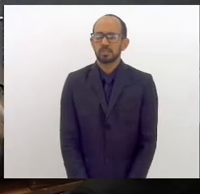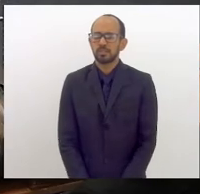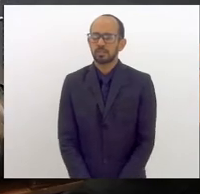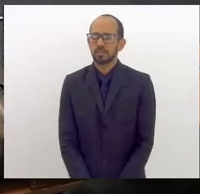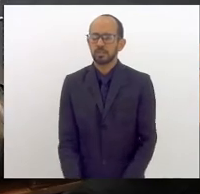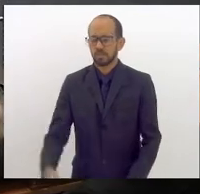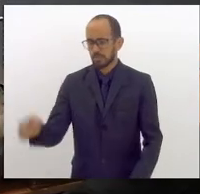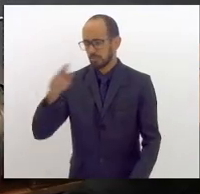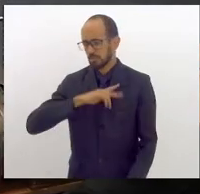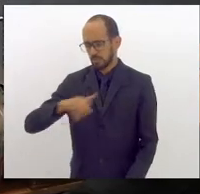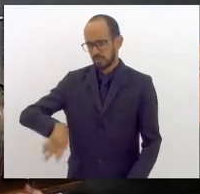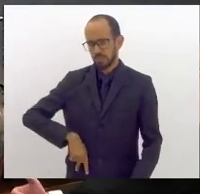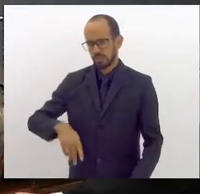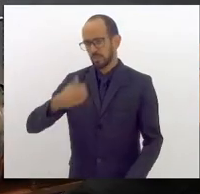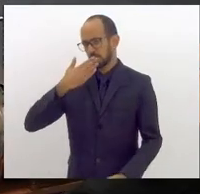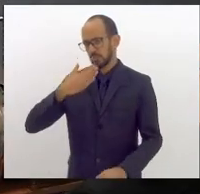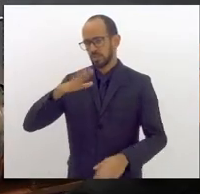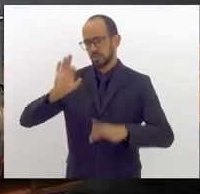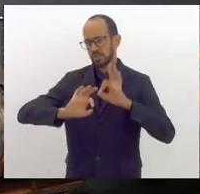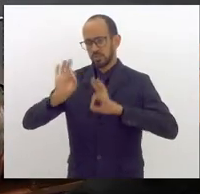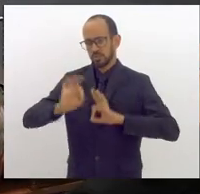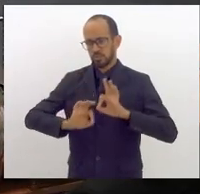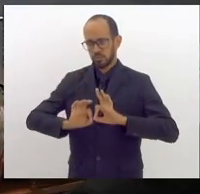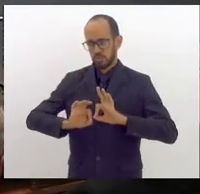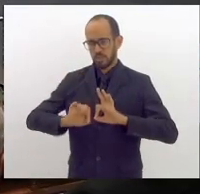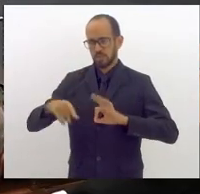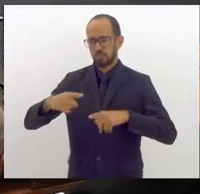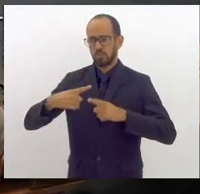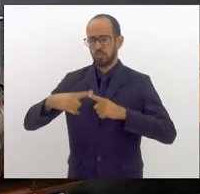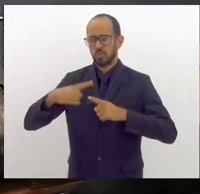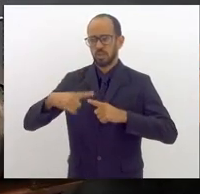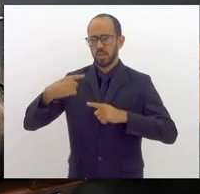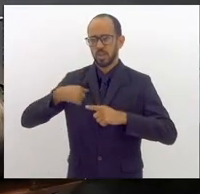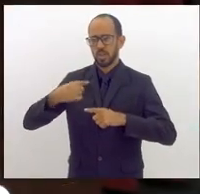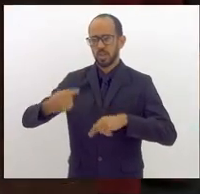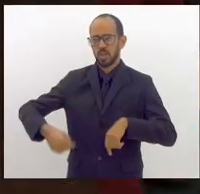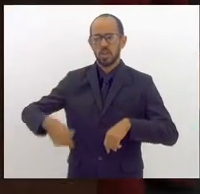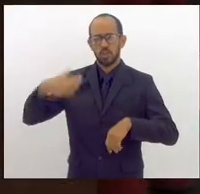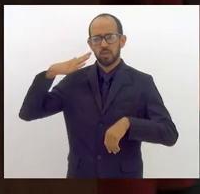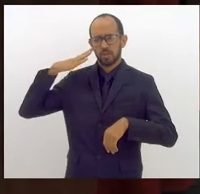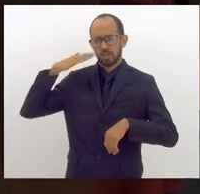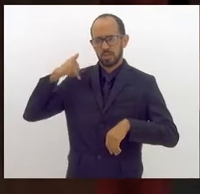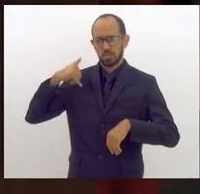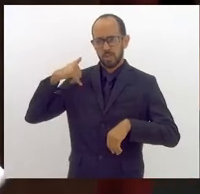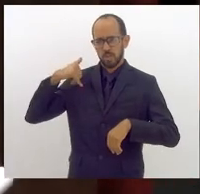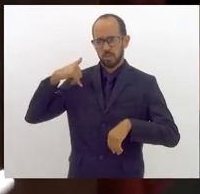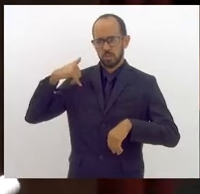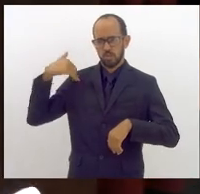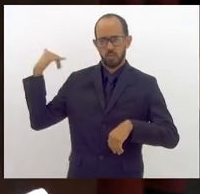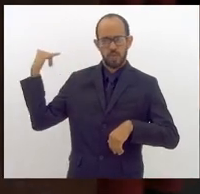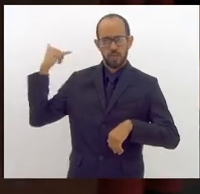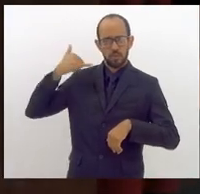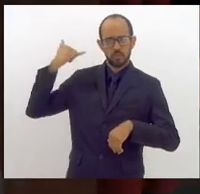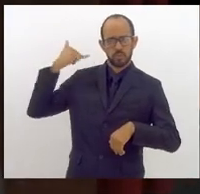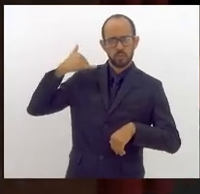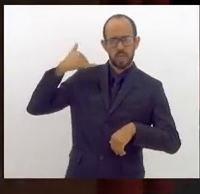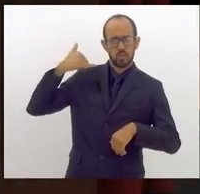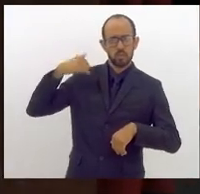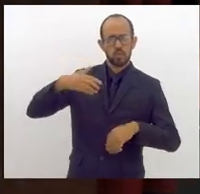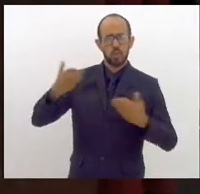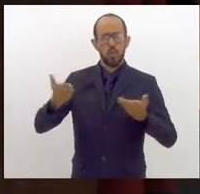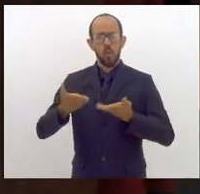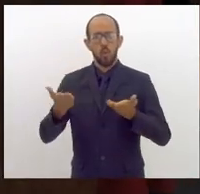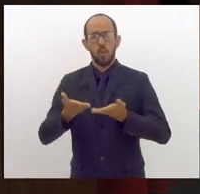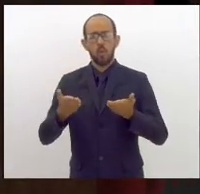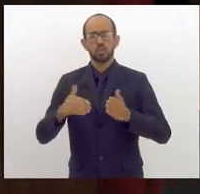Presidente já pedi uma questão de ordem porque tomei conhecimento agora pouco que hoje é o último dia